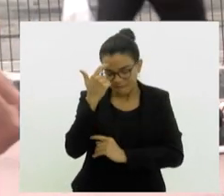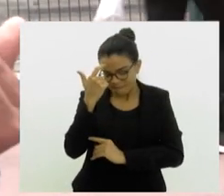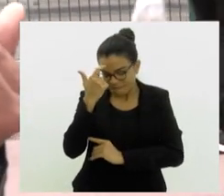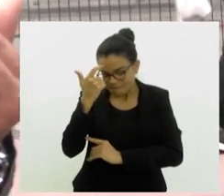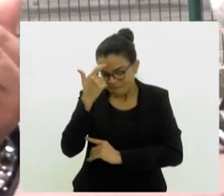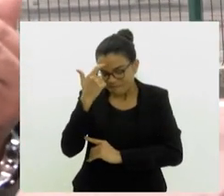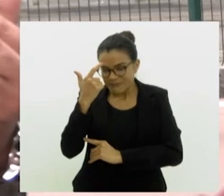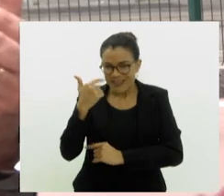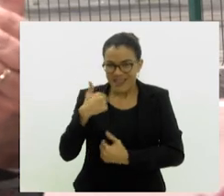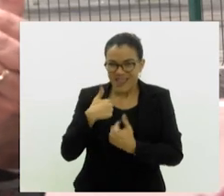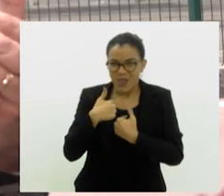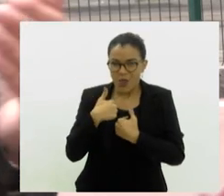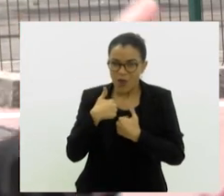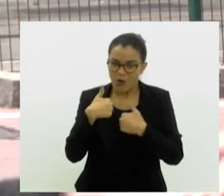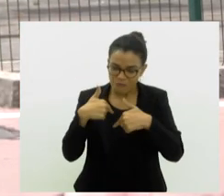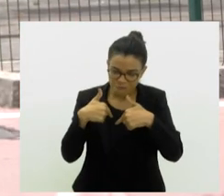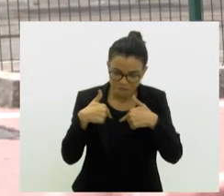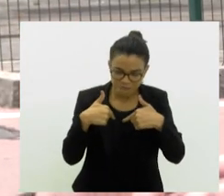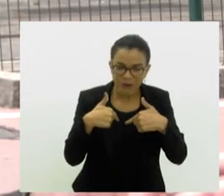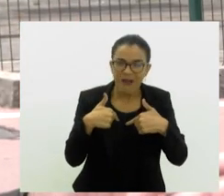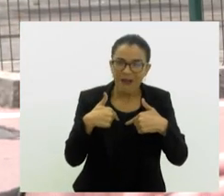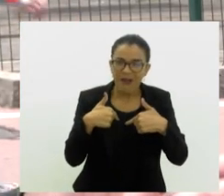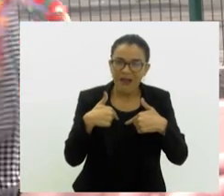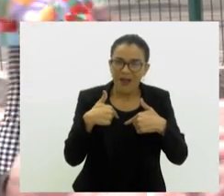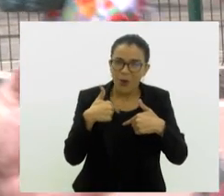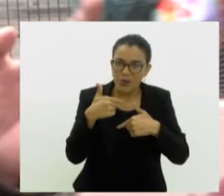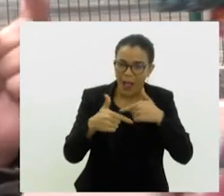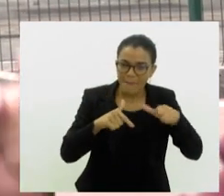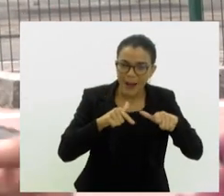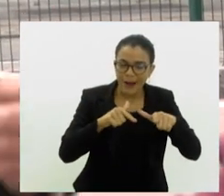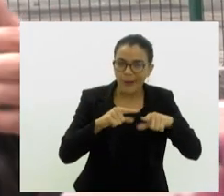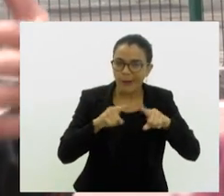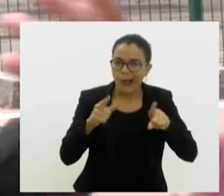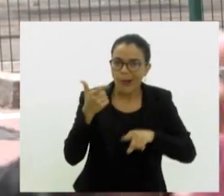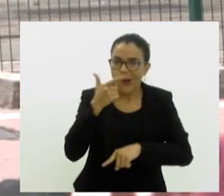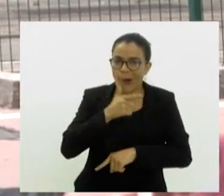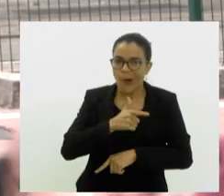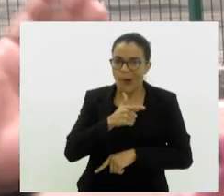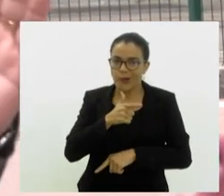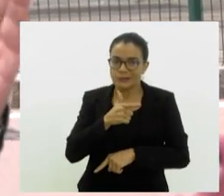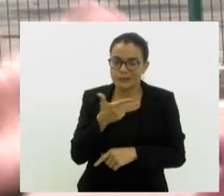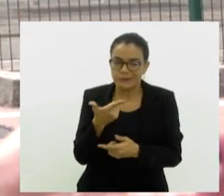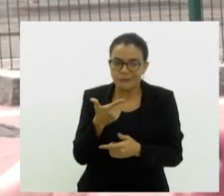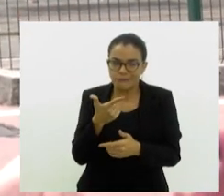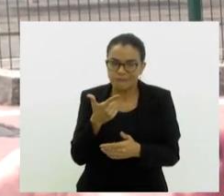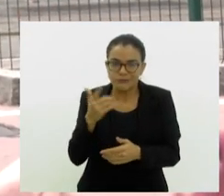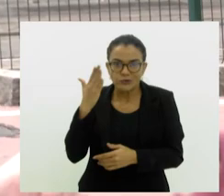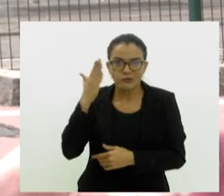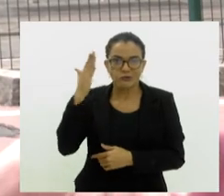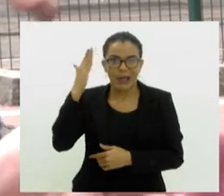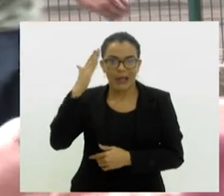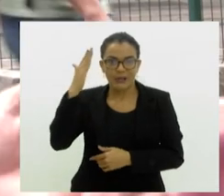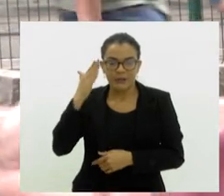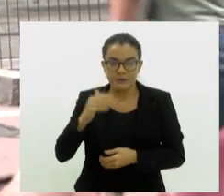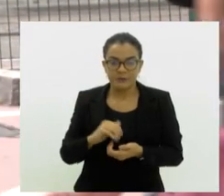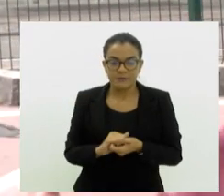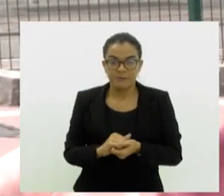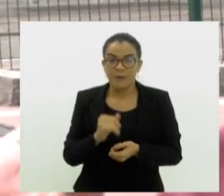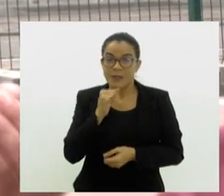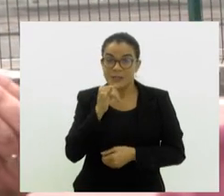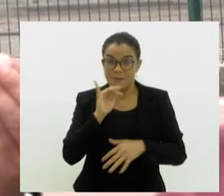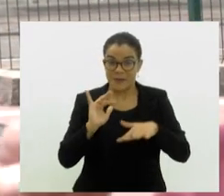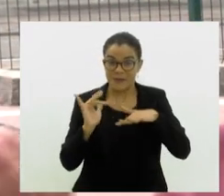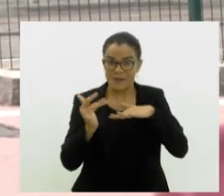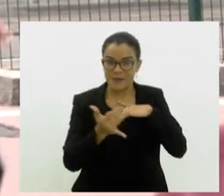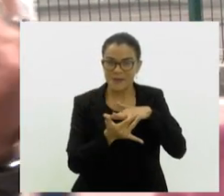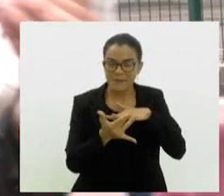que, bom, eu faço com excelência o que eu faço, mas não com total excelência. Esse ambiente, por exemplo, de rede social,